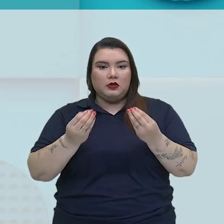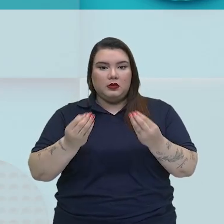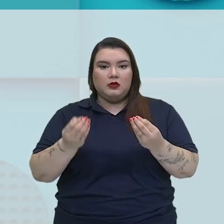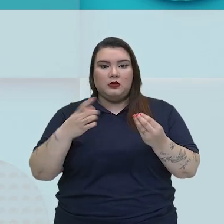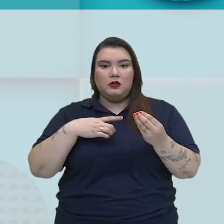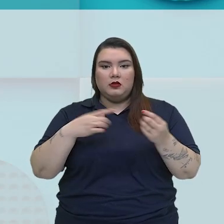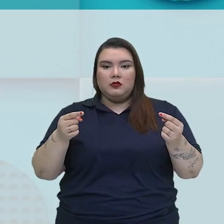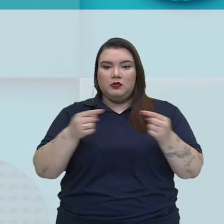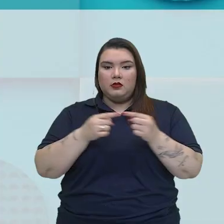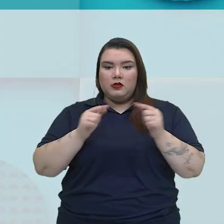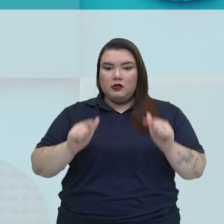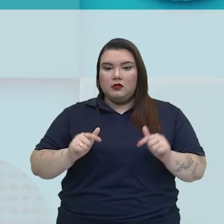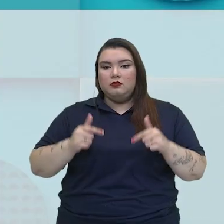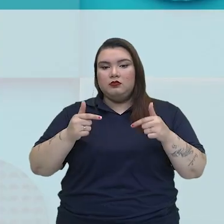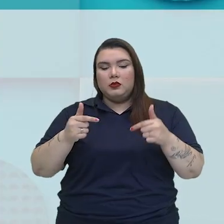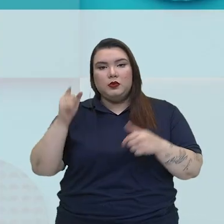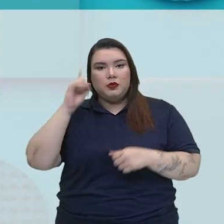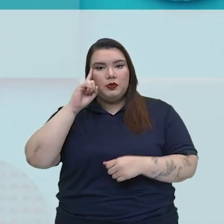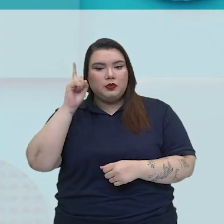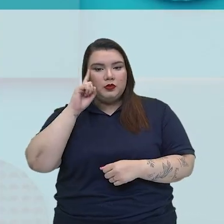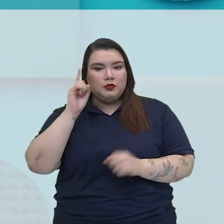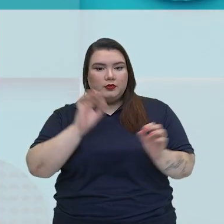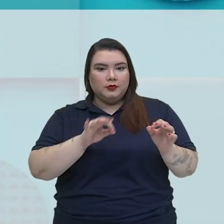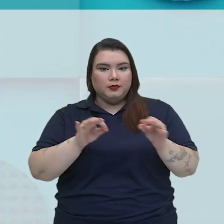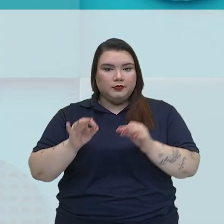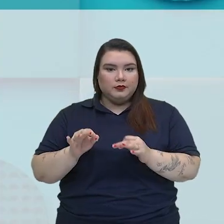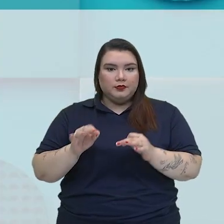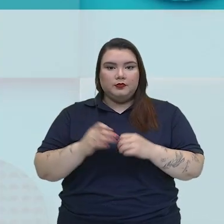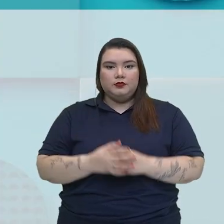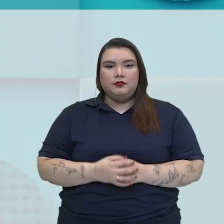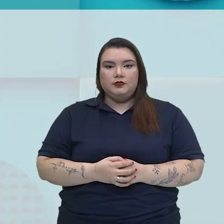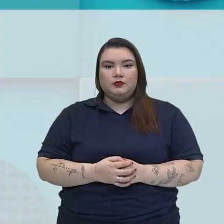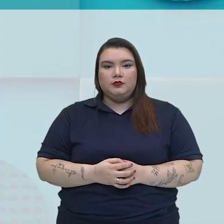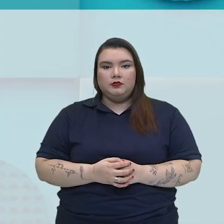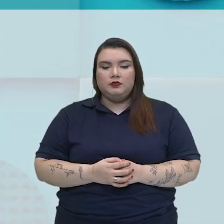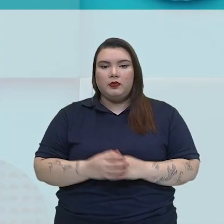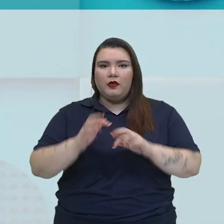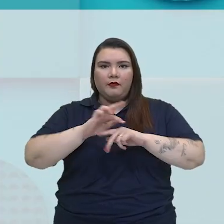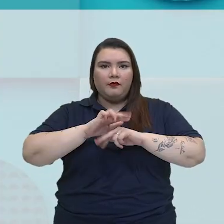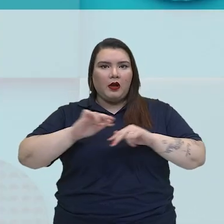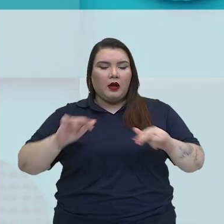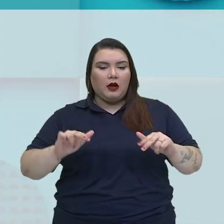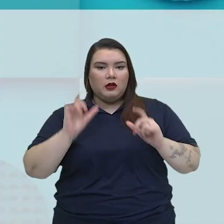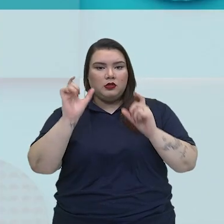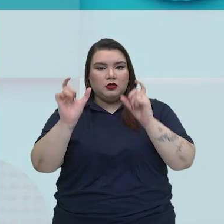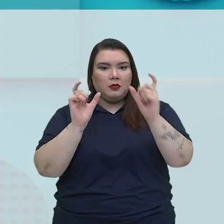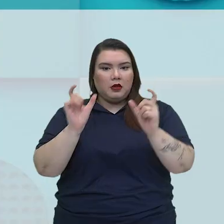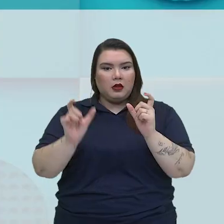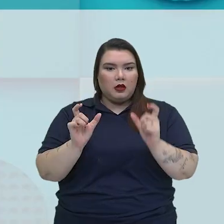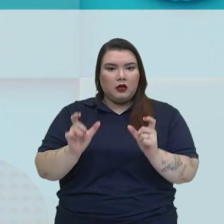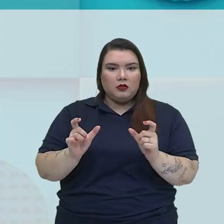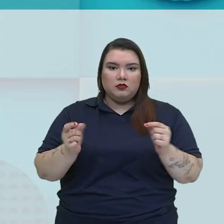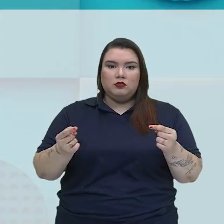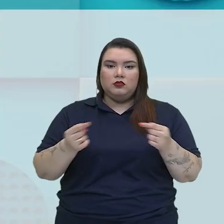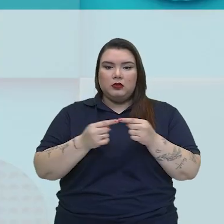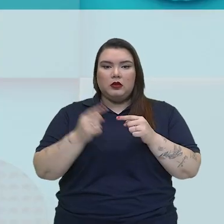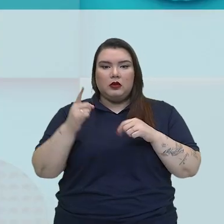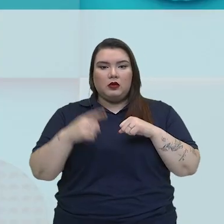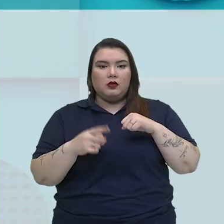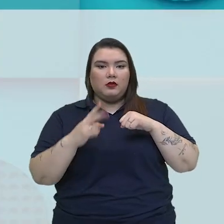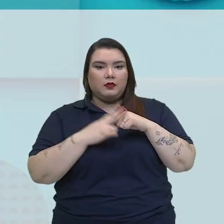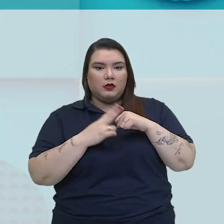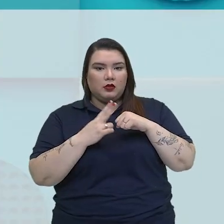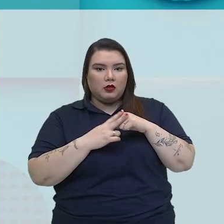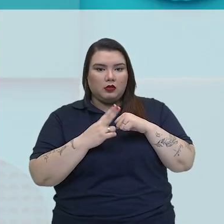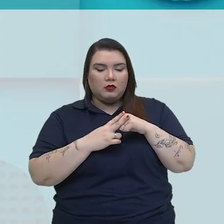falar dessas ações, né, no dia a dia. Por exemplo, study, go, drive, tudo isso são verbos,